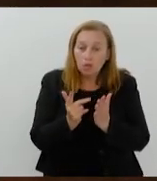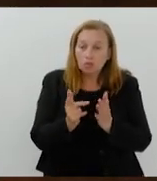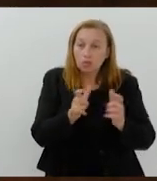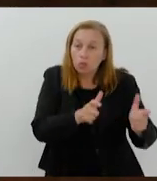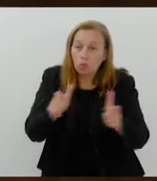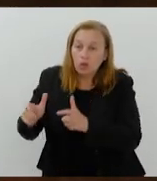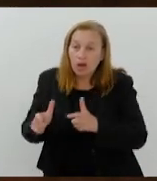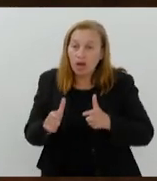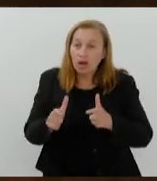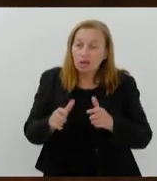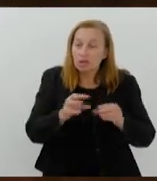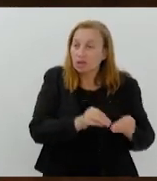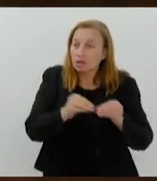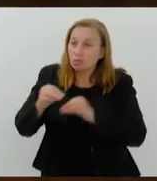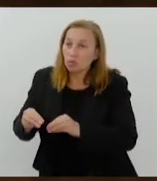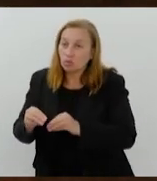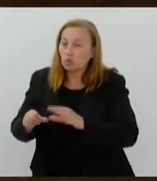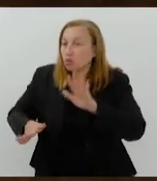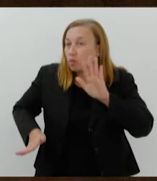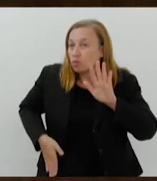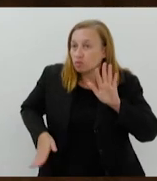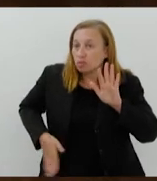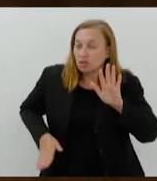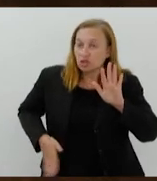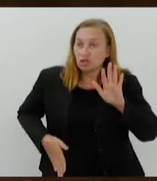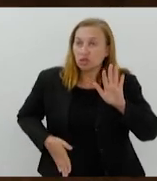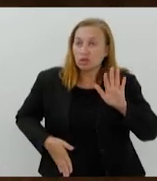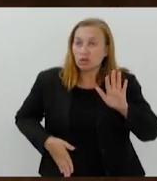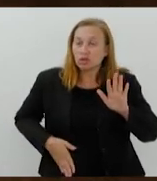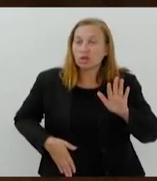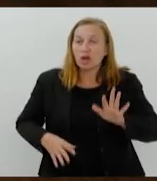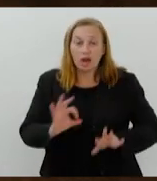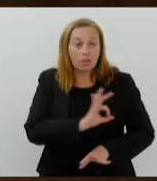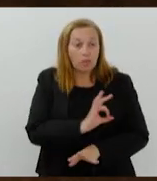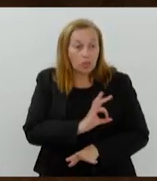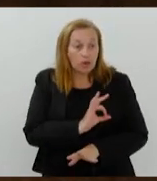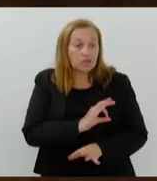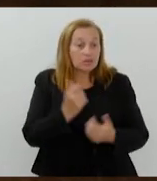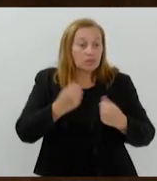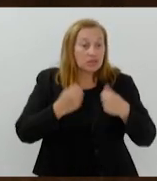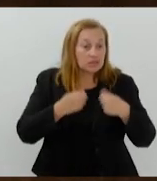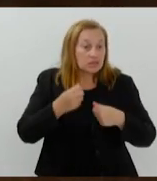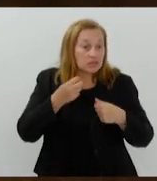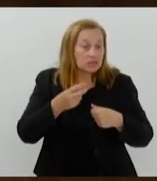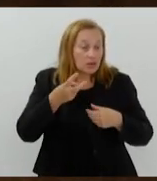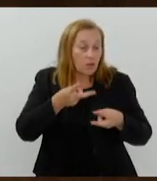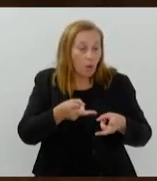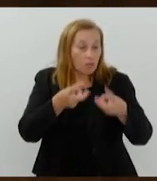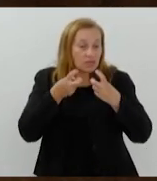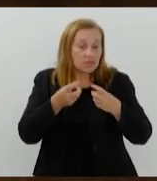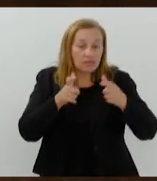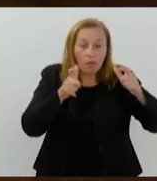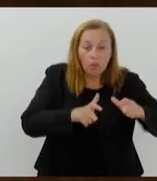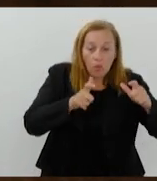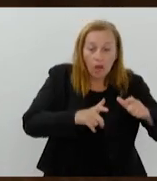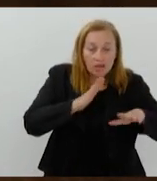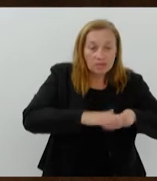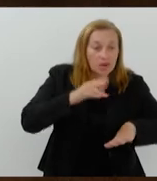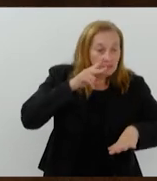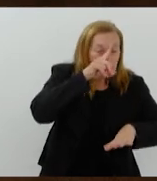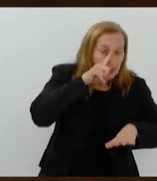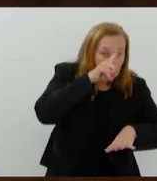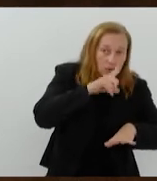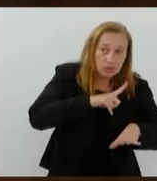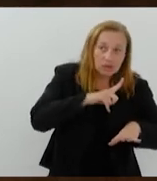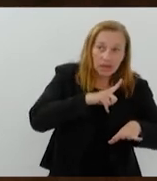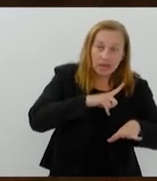muda de local, conforme o policiamento da Polícia Militar vai mudando também de local, perseguindo a mancha criminal, nós vamos ter